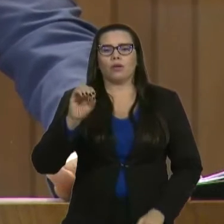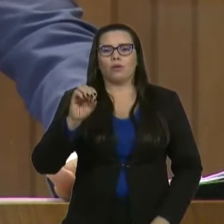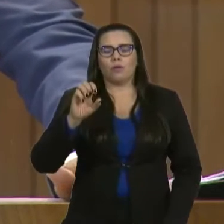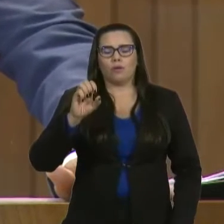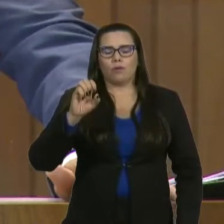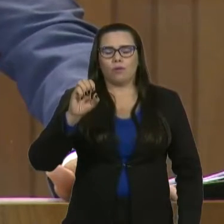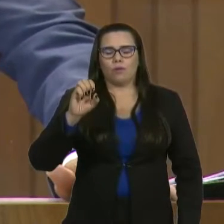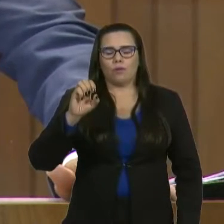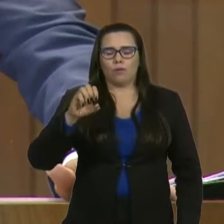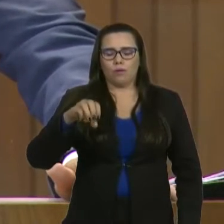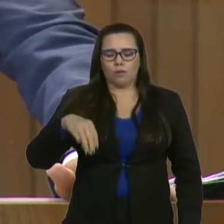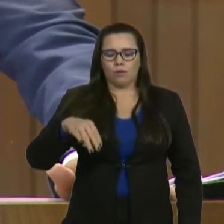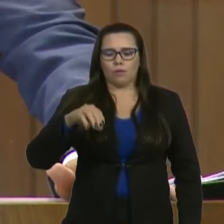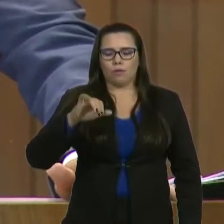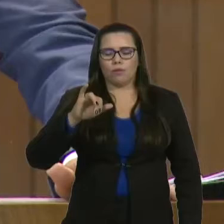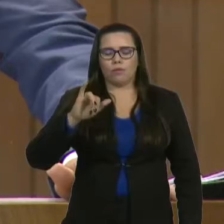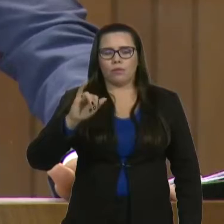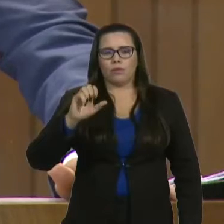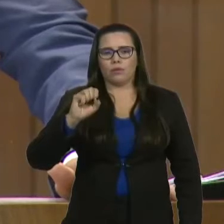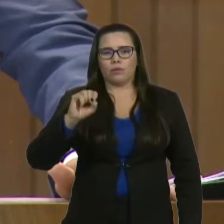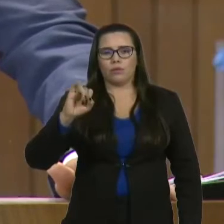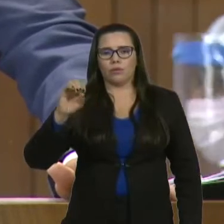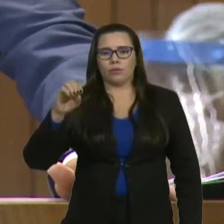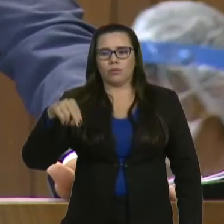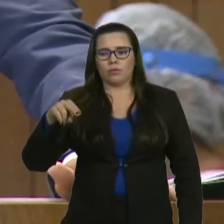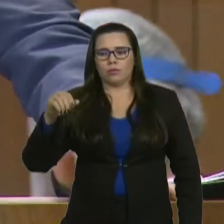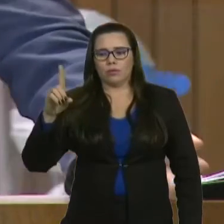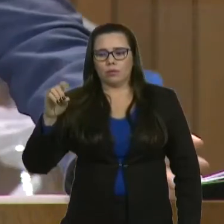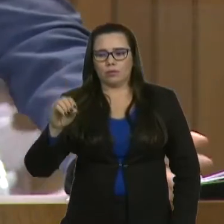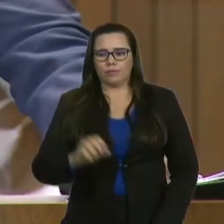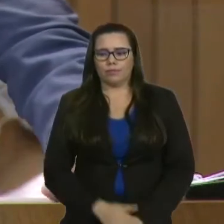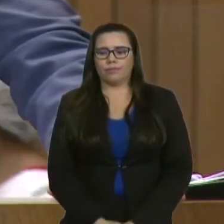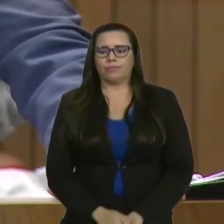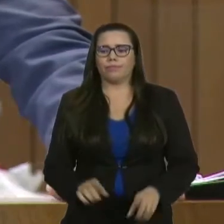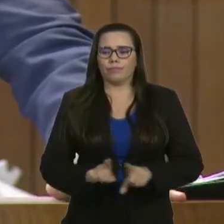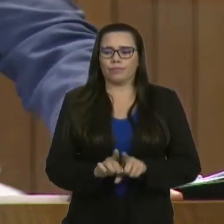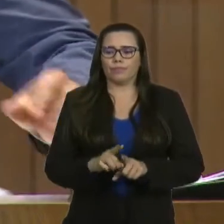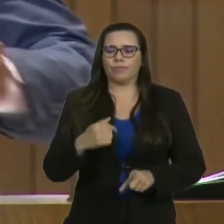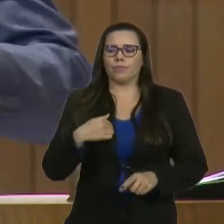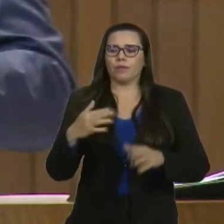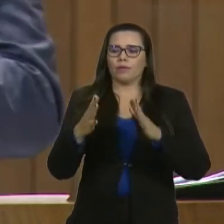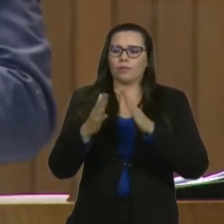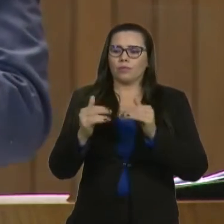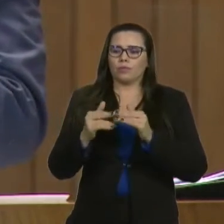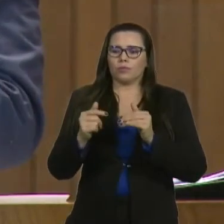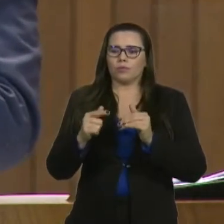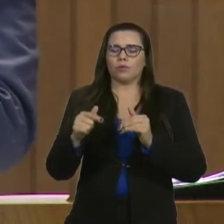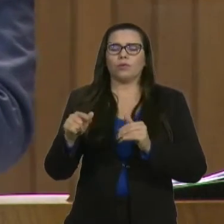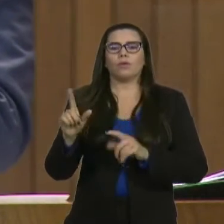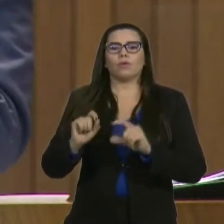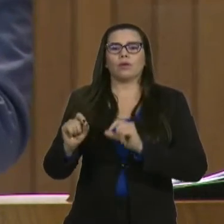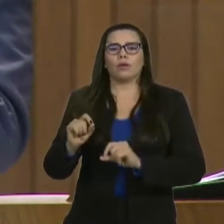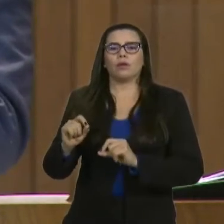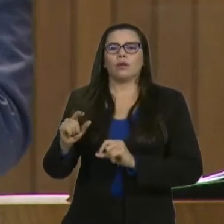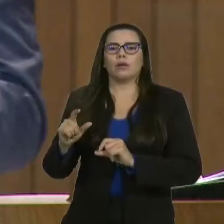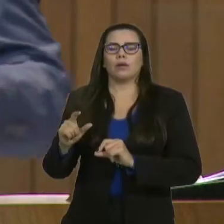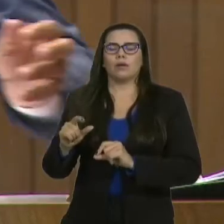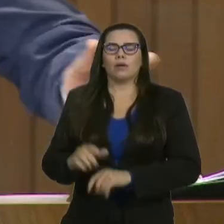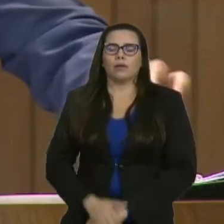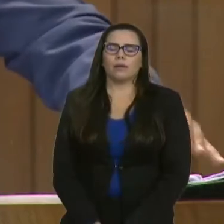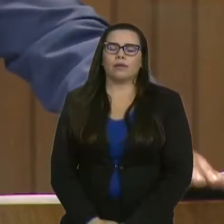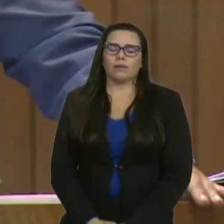o resultado também eu já planejamento só história planejamento do orçamento da comunicação dessa goffi